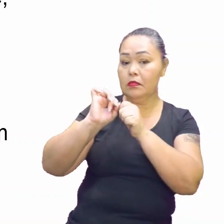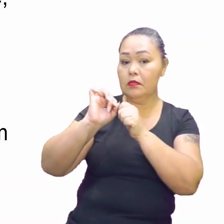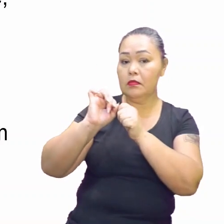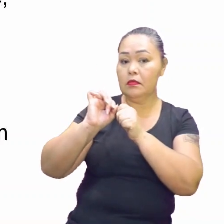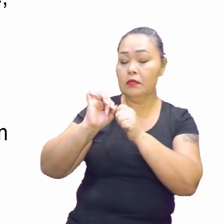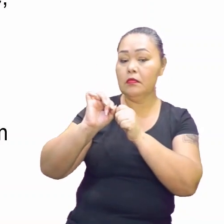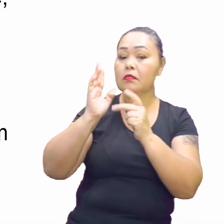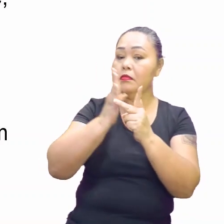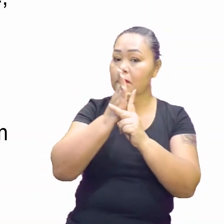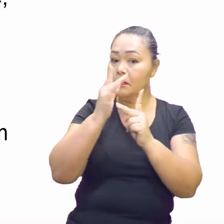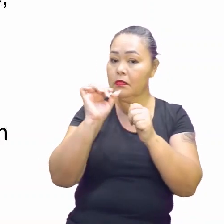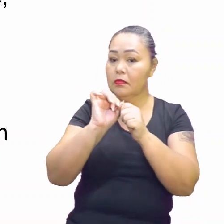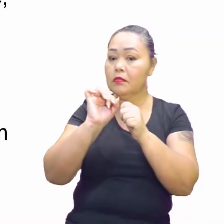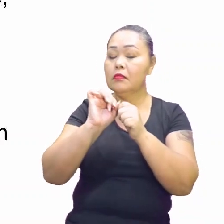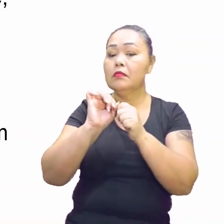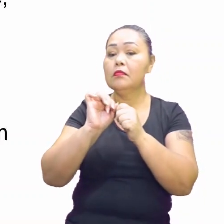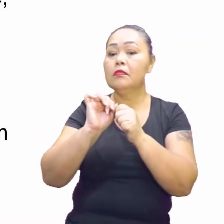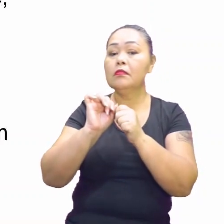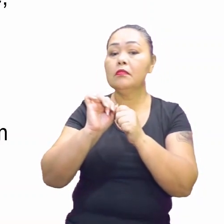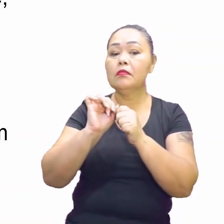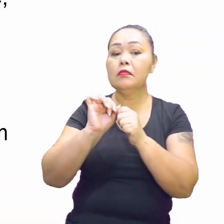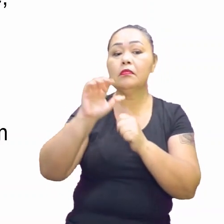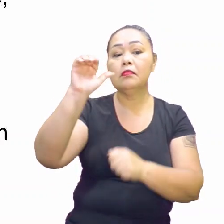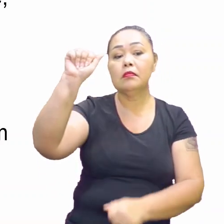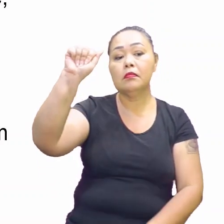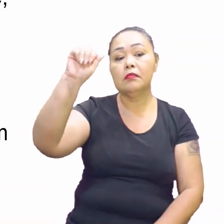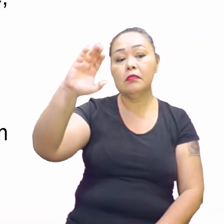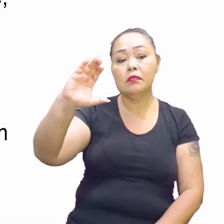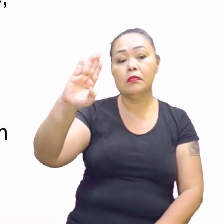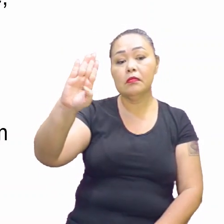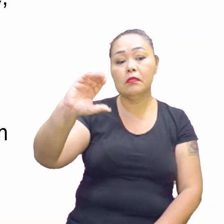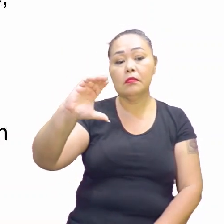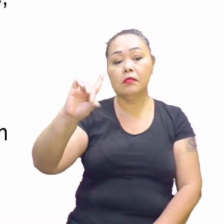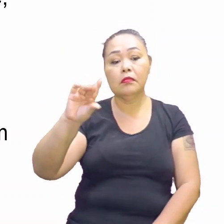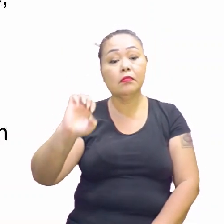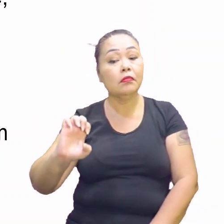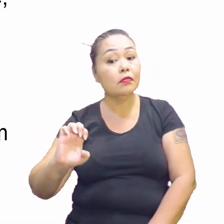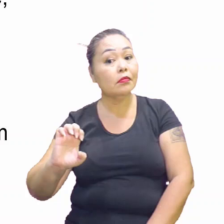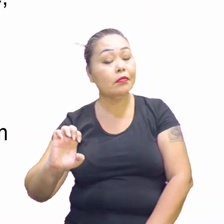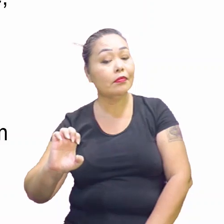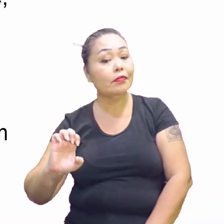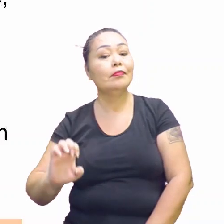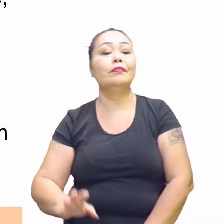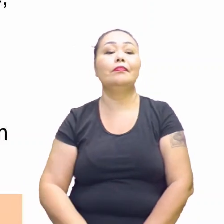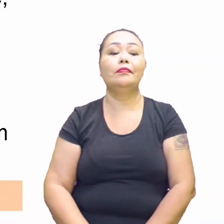identifica essa vertente? A, B, C, D ou E?